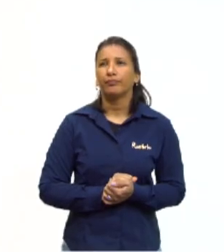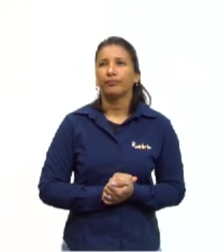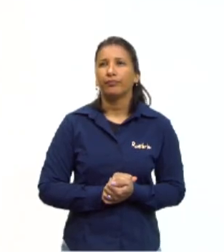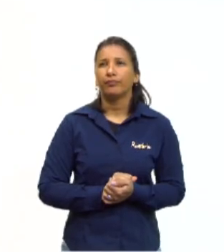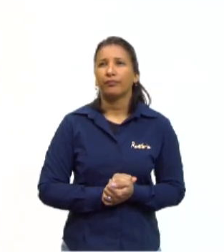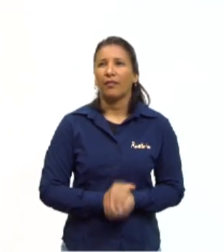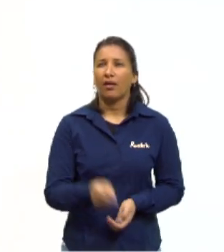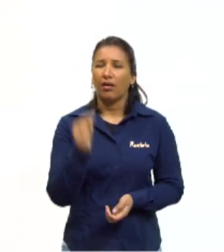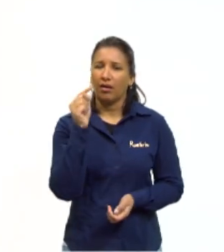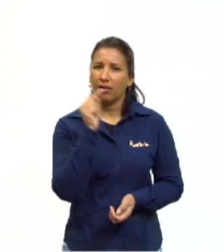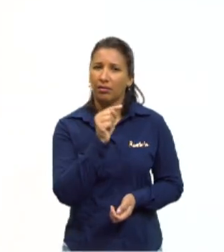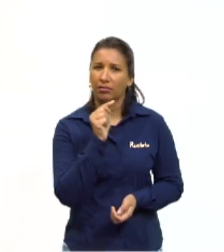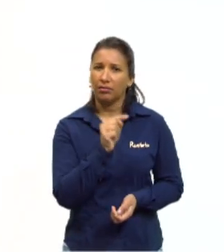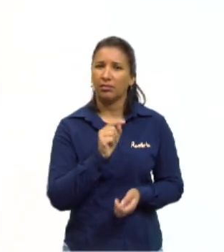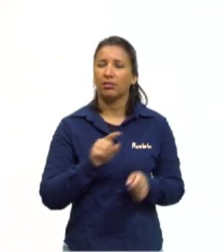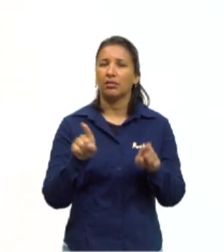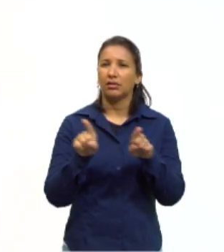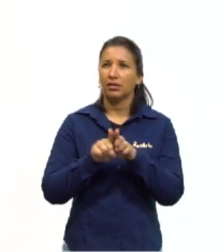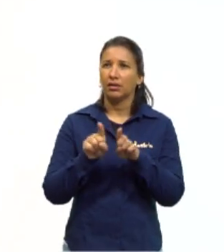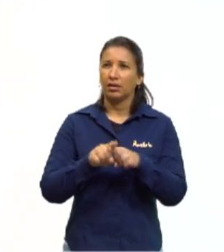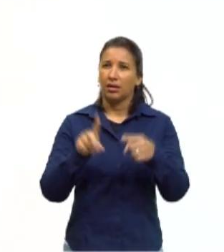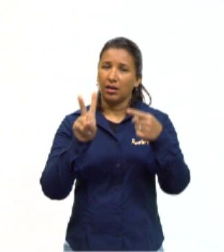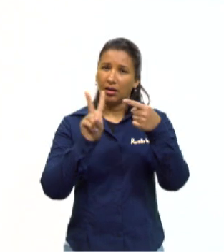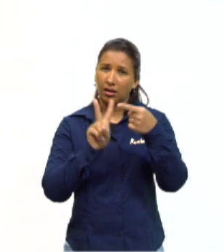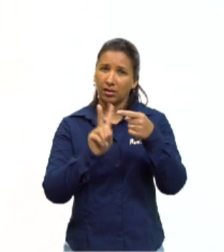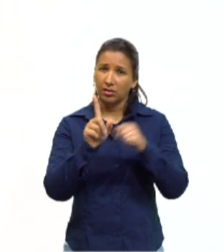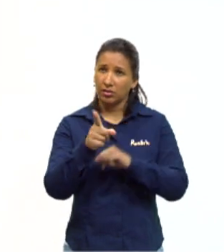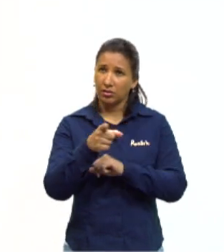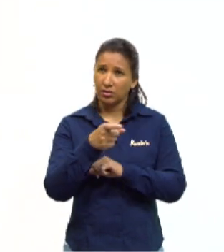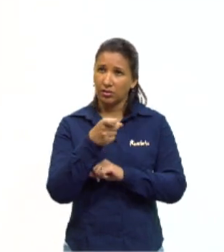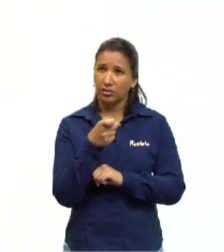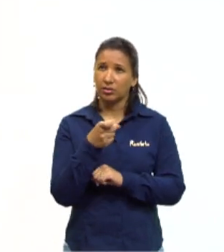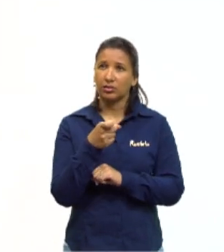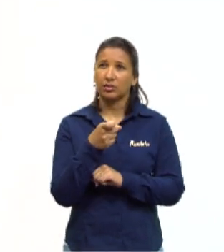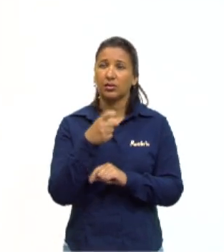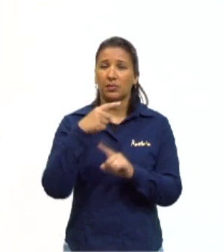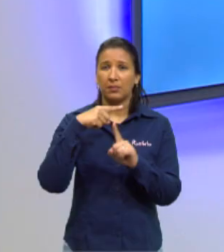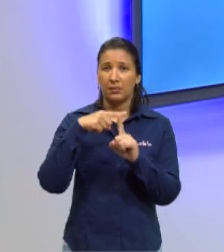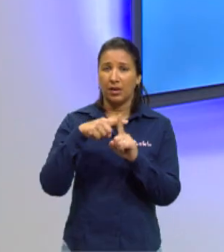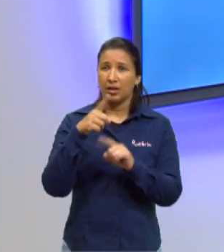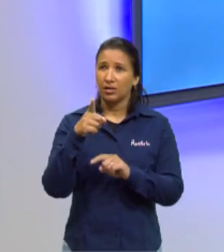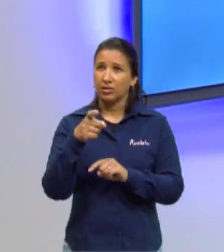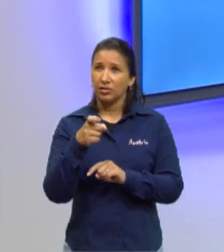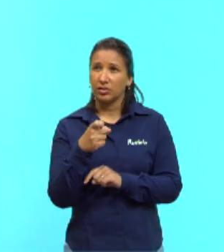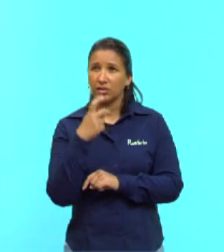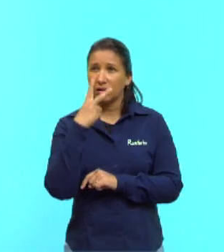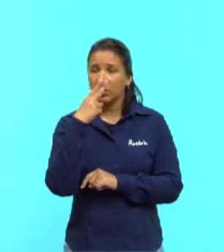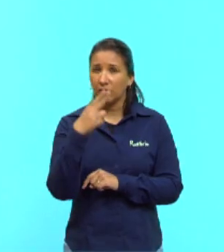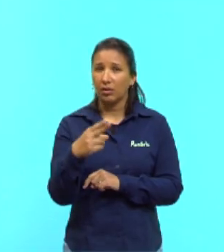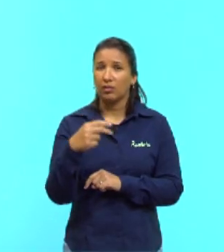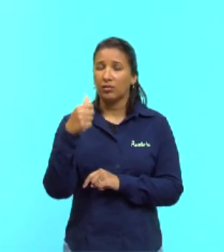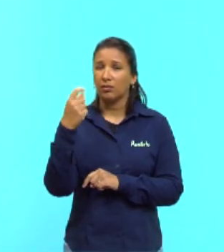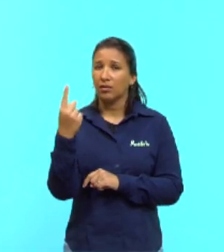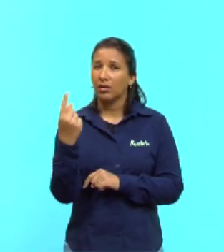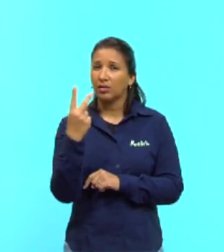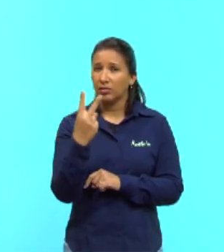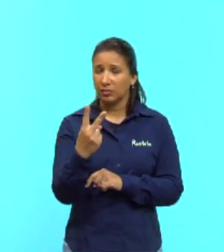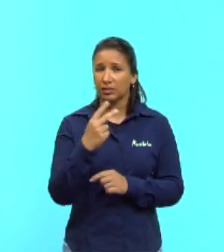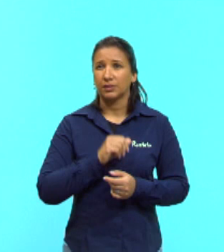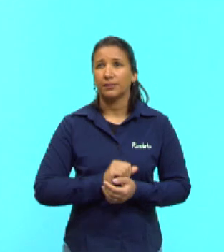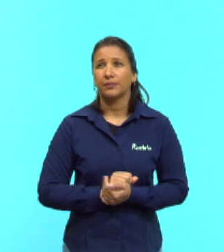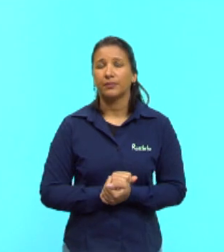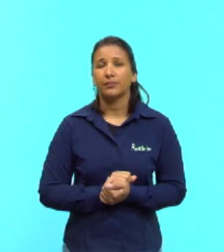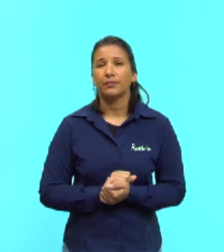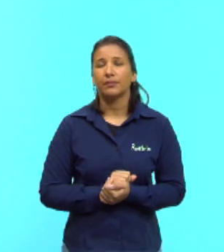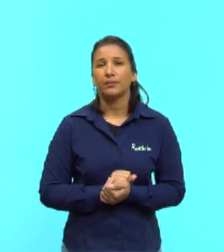Tá? Aqui, ó, a raiz quadrada de um número natural mais o próprio número é igual a